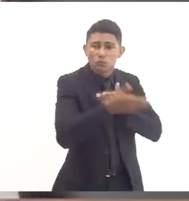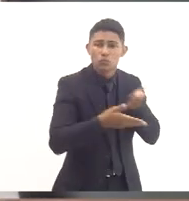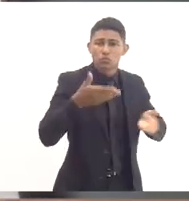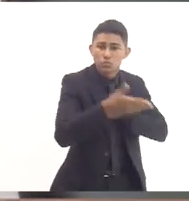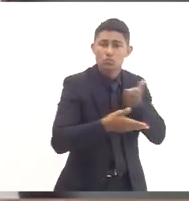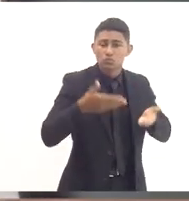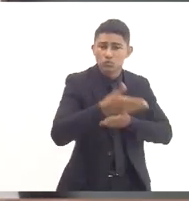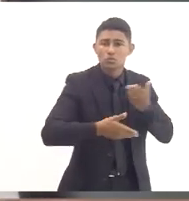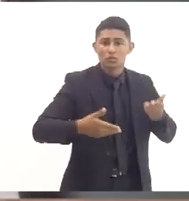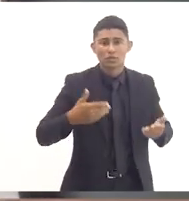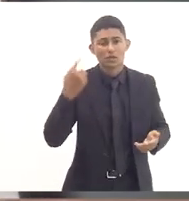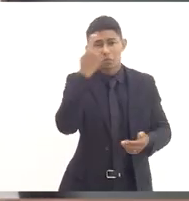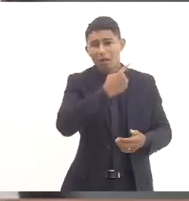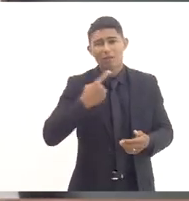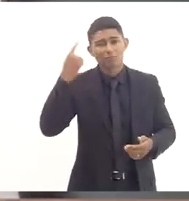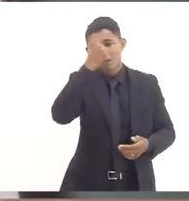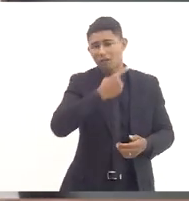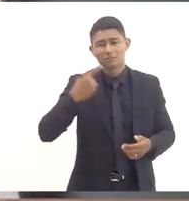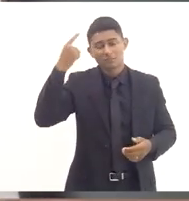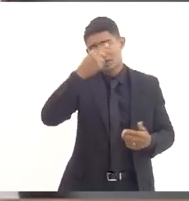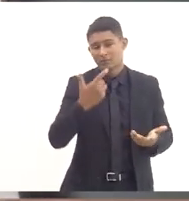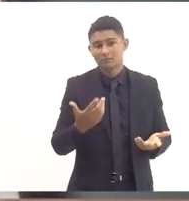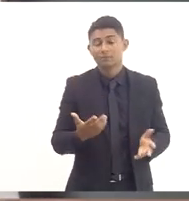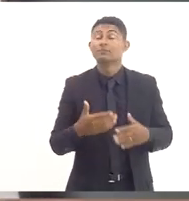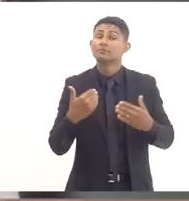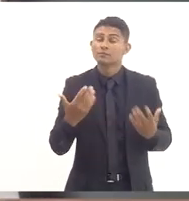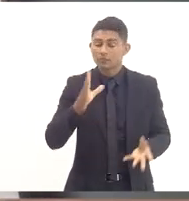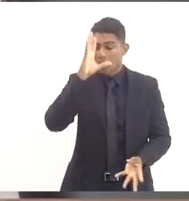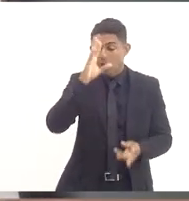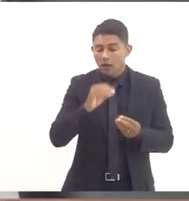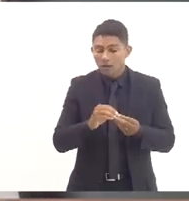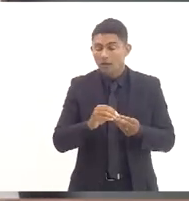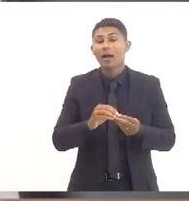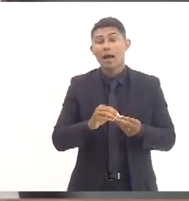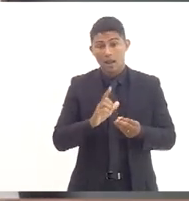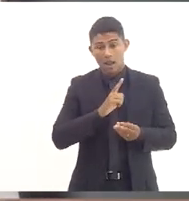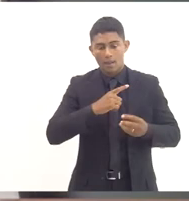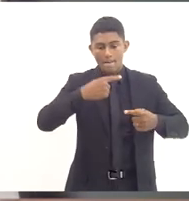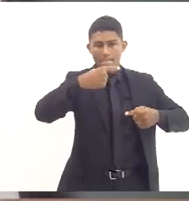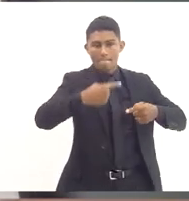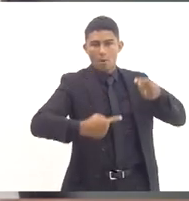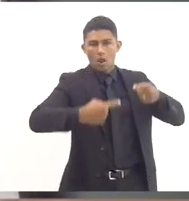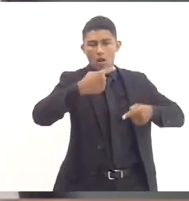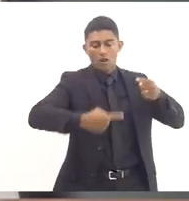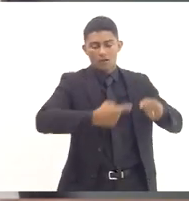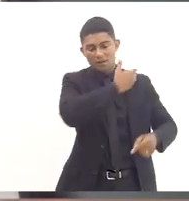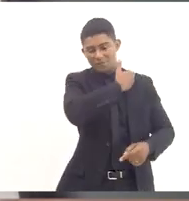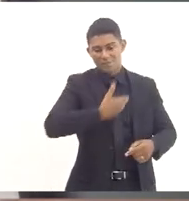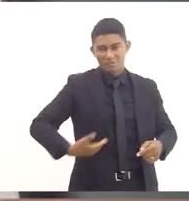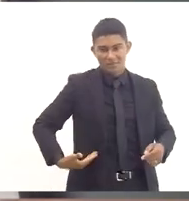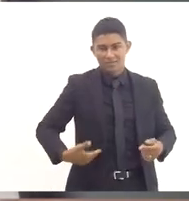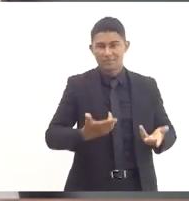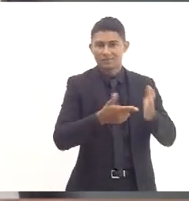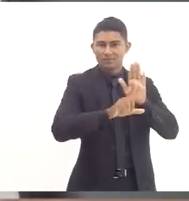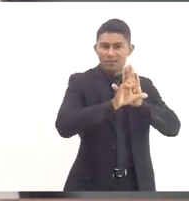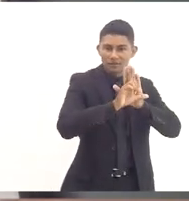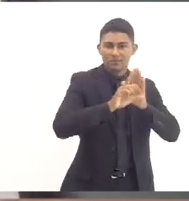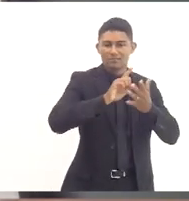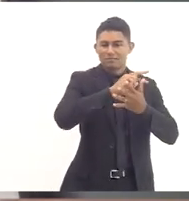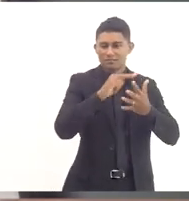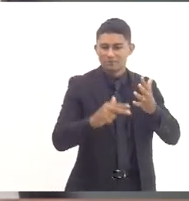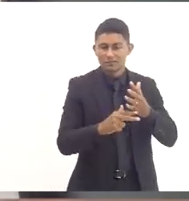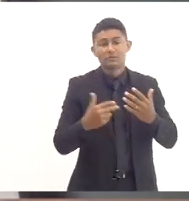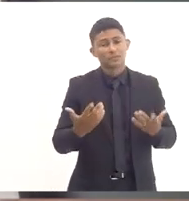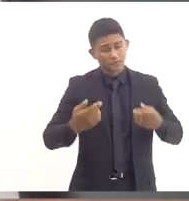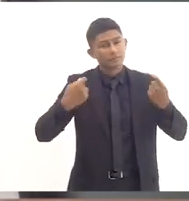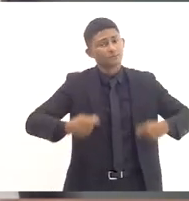entre as políticas públicas porque existem coisas que podem ser feitas né Eu acho que basta que